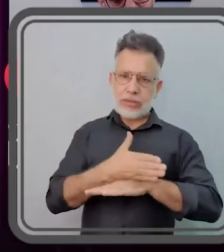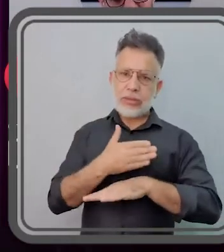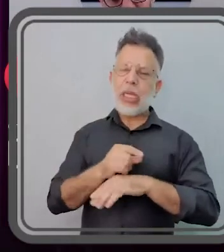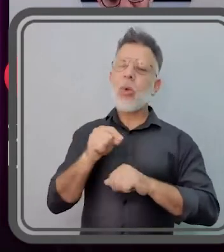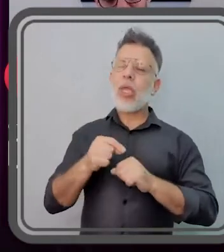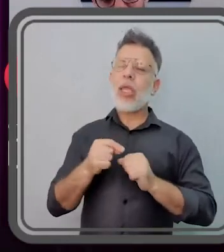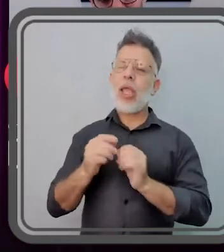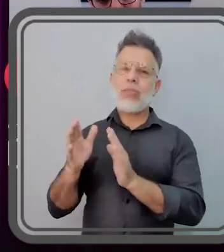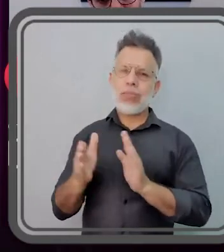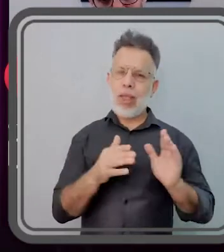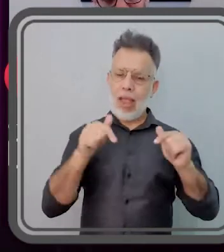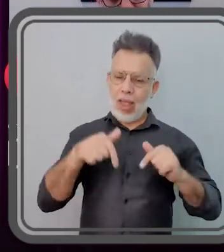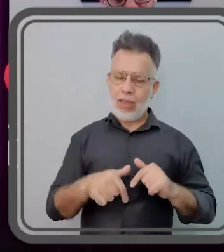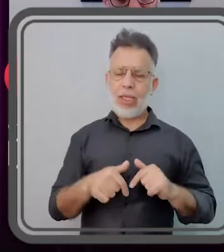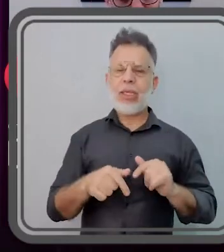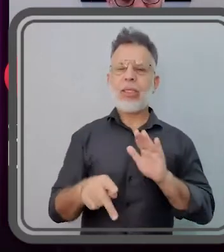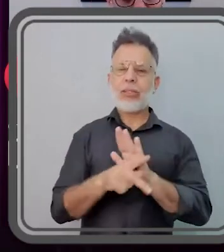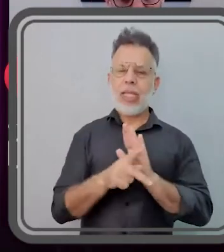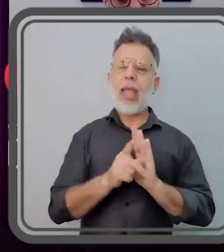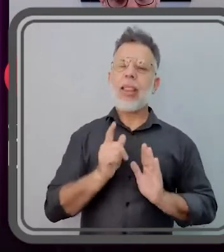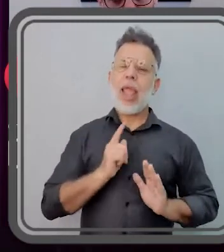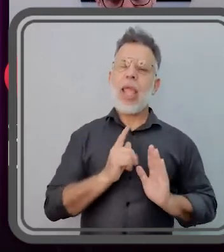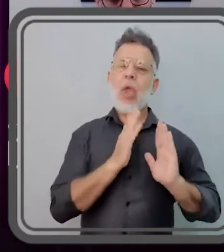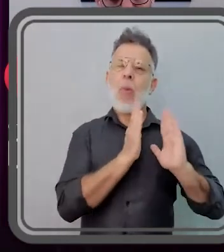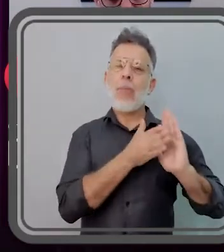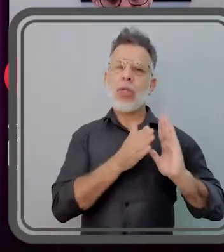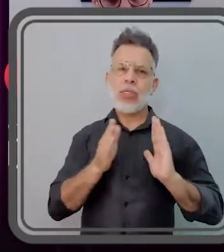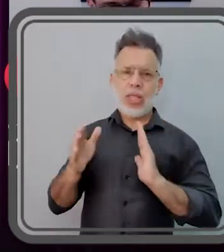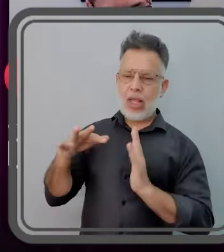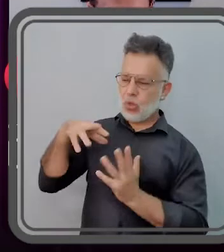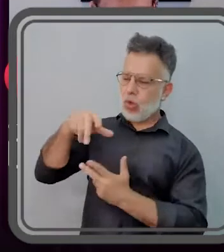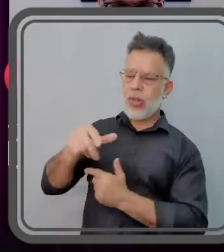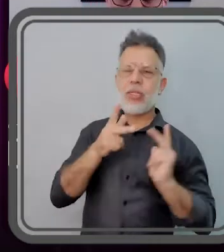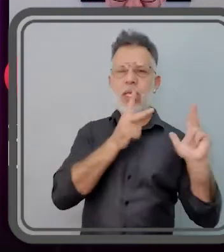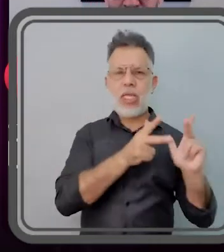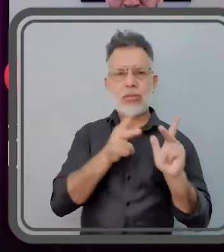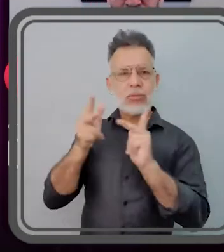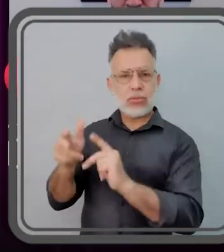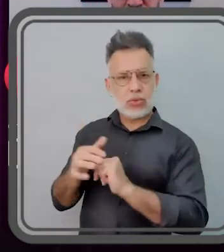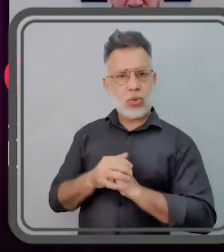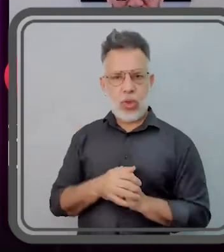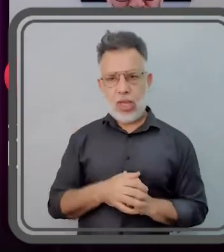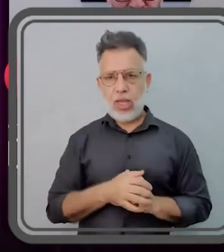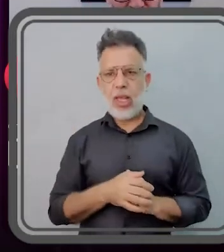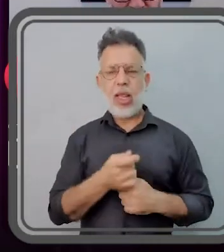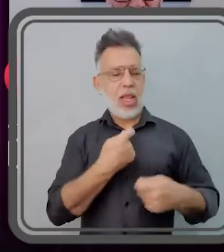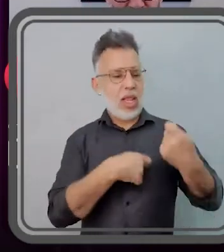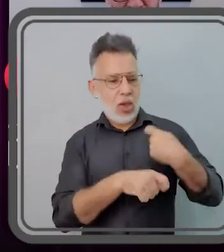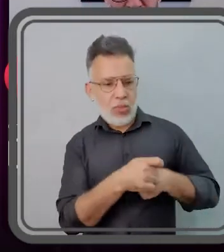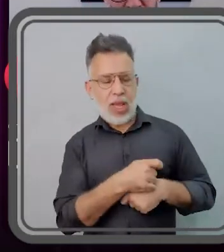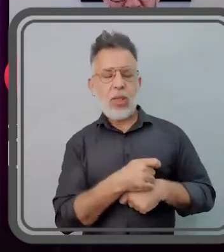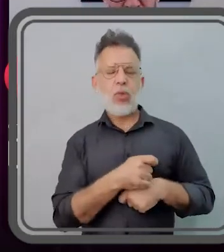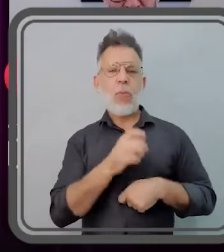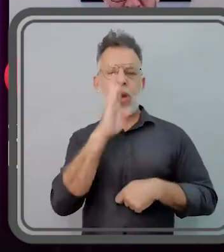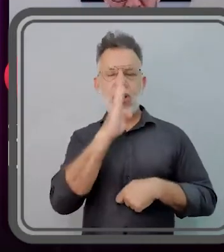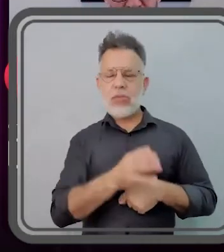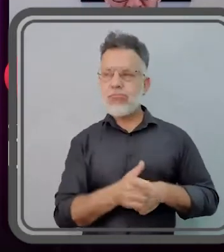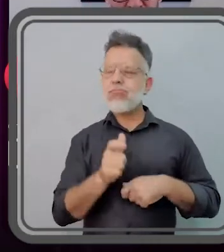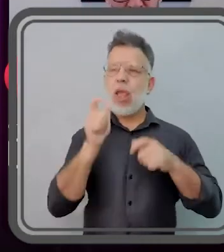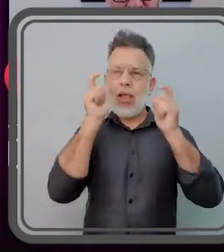aqui, então tem processos globais, ajustes mais locais para mercado como o Brasil.